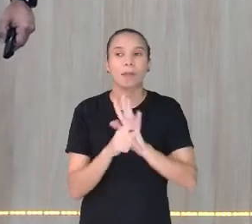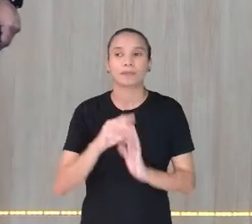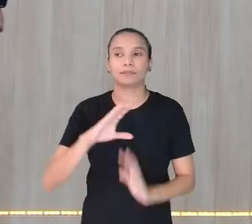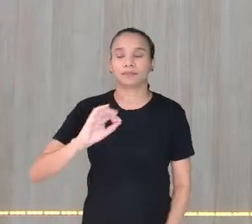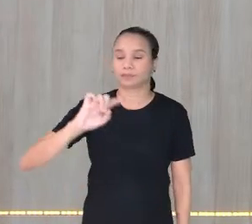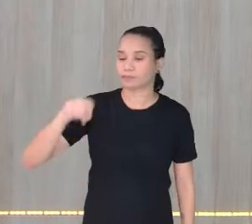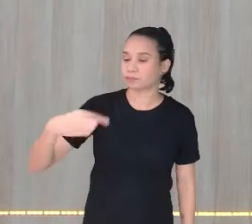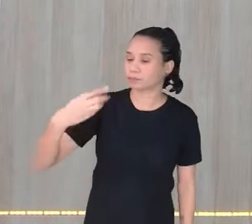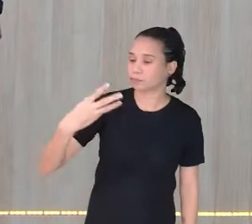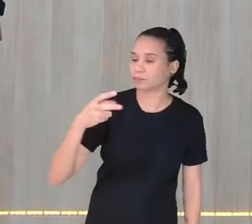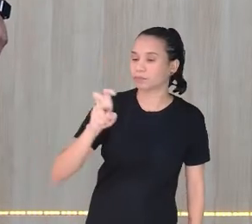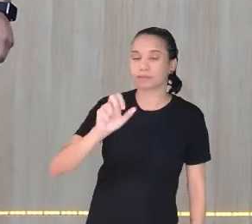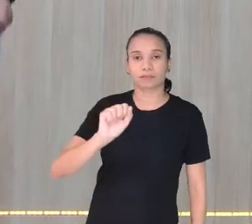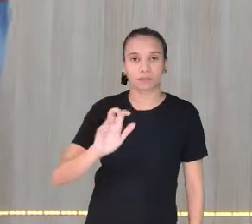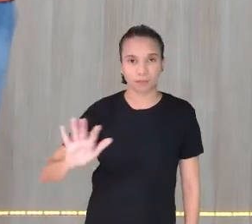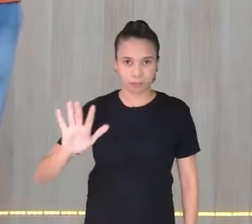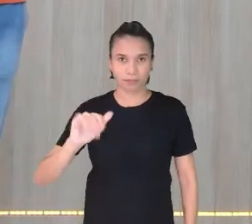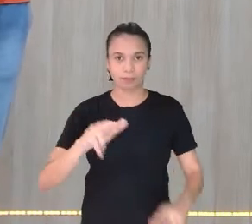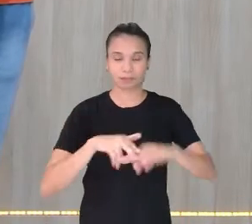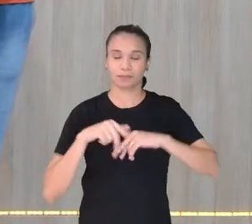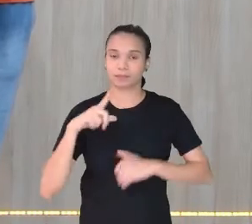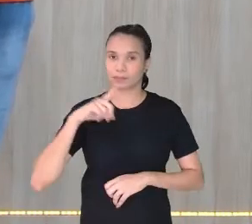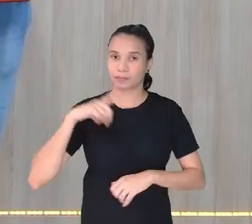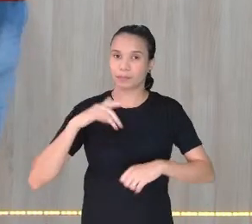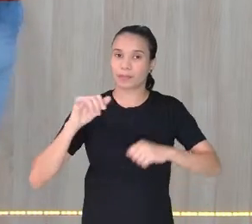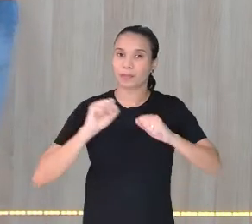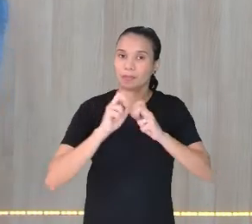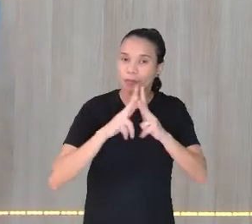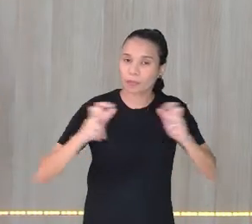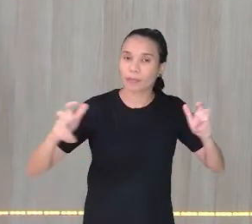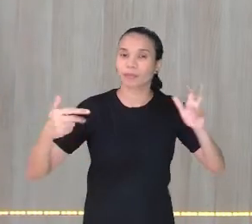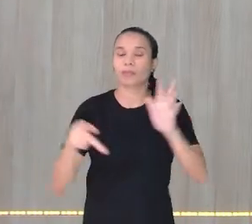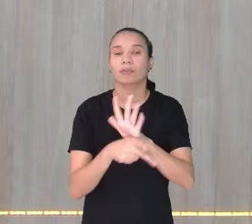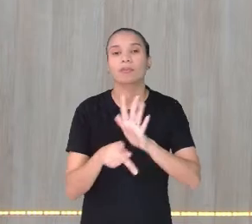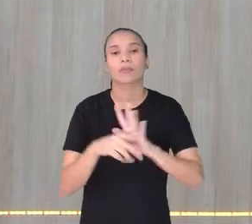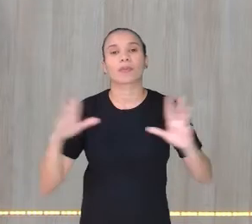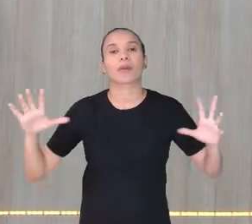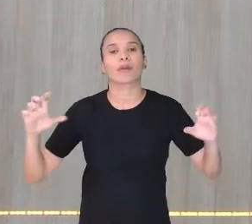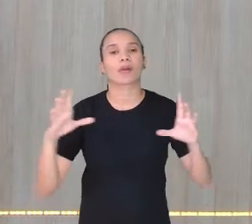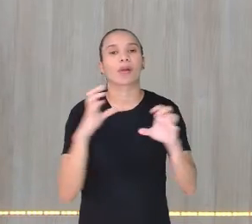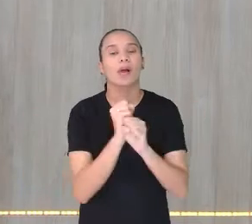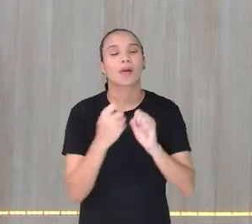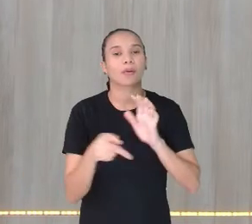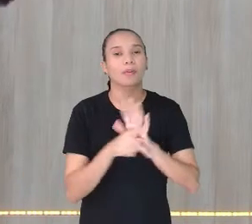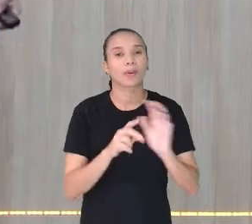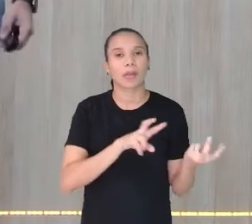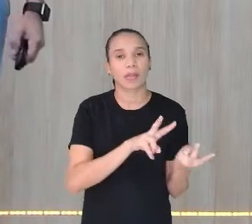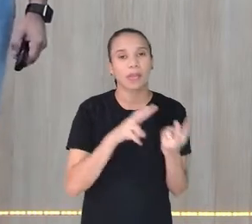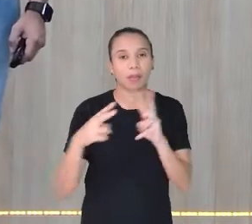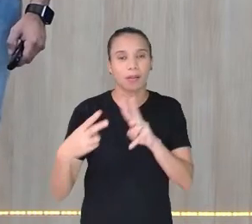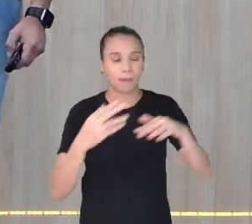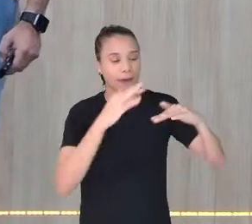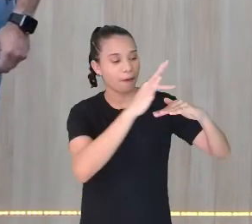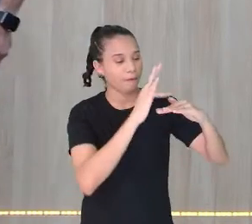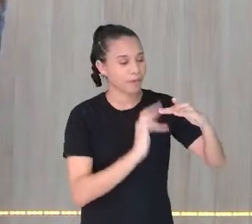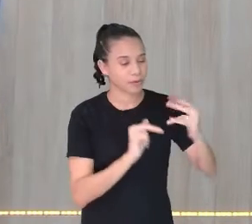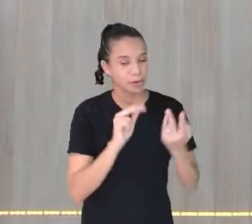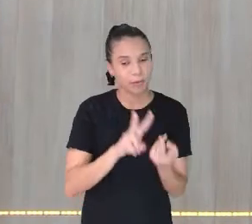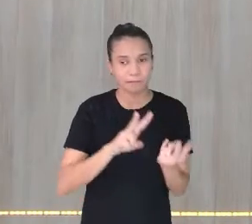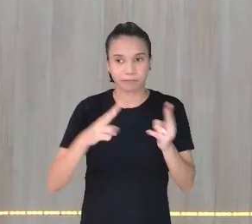0,35. Então, uma forma aí de você transformar uma fração em um